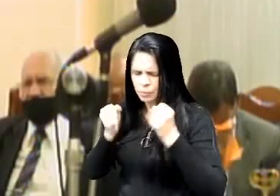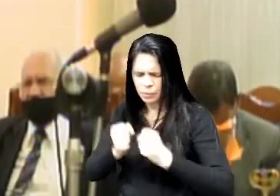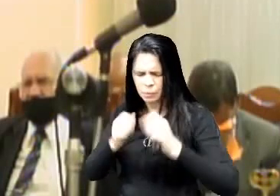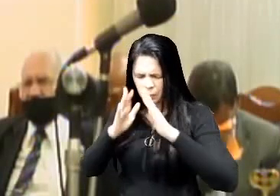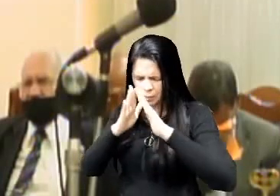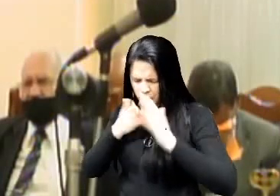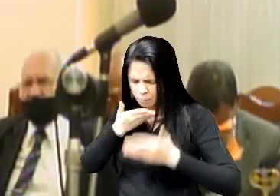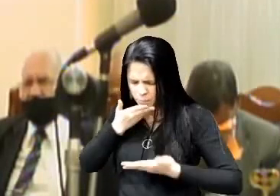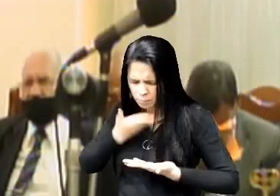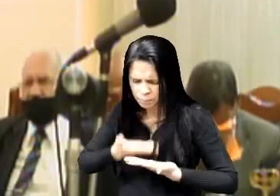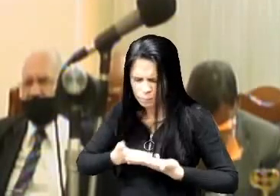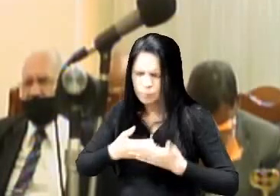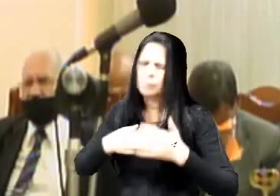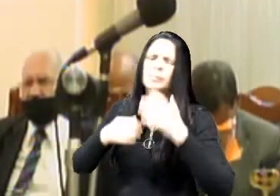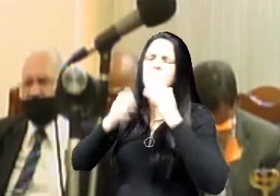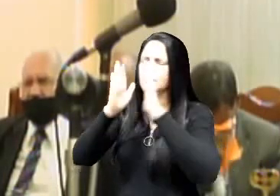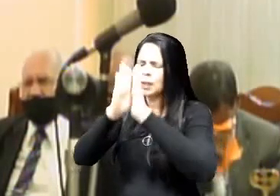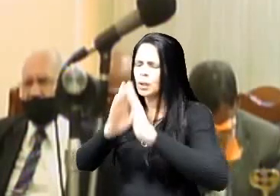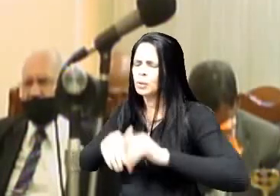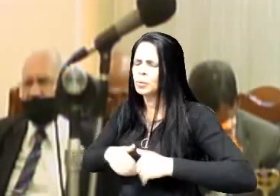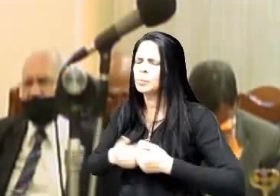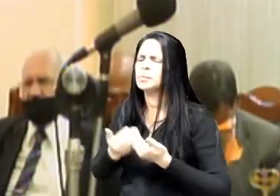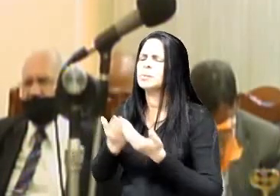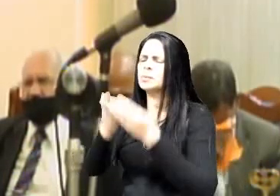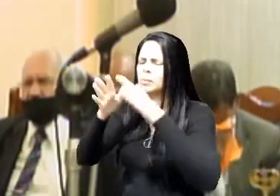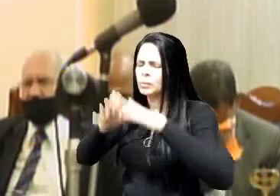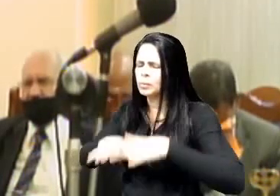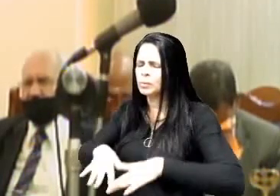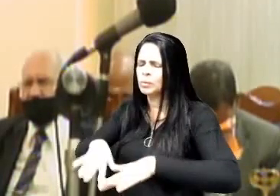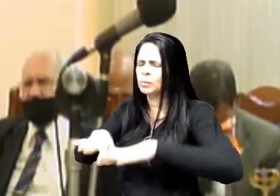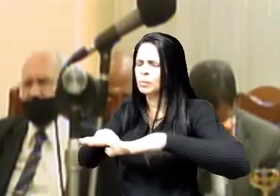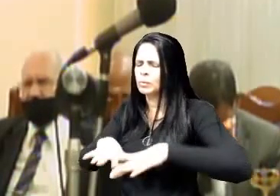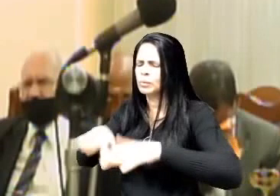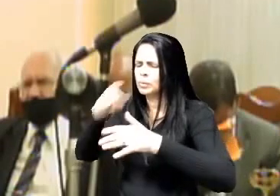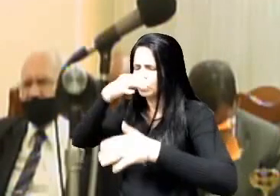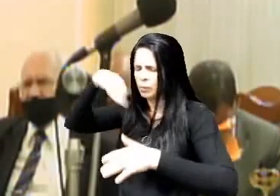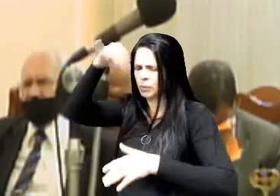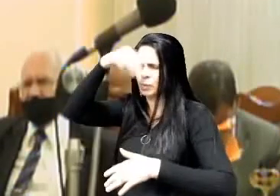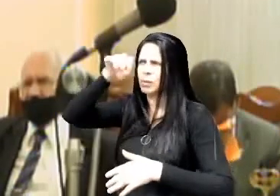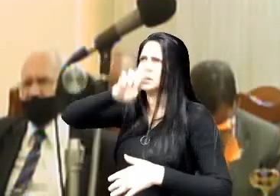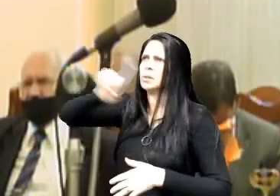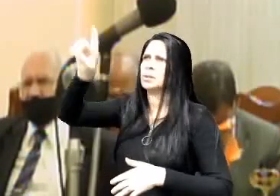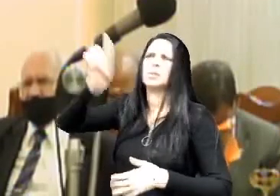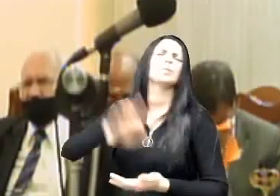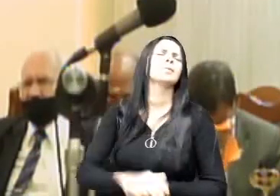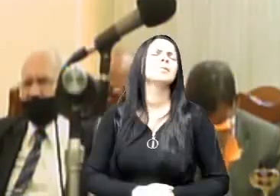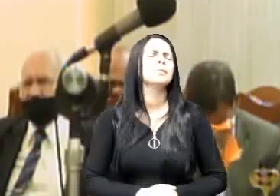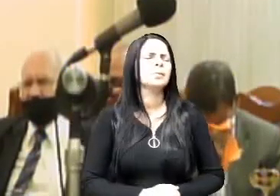Deus. Adore, abra a boca, diga alguma glória para Ele esta noite.